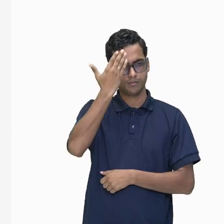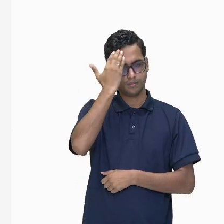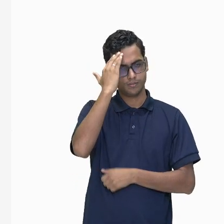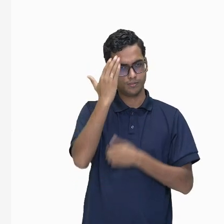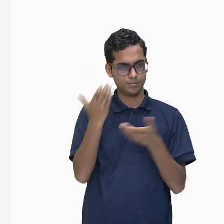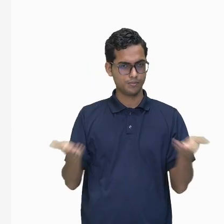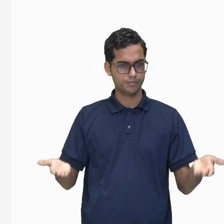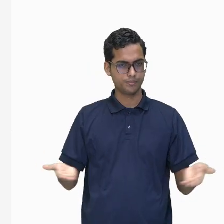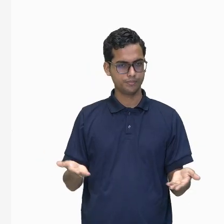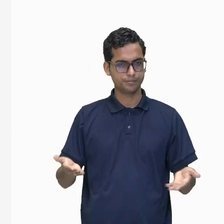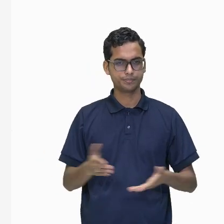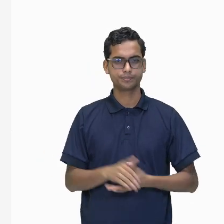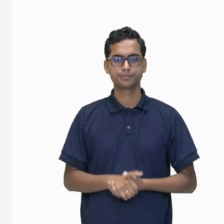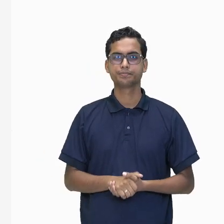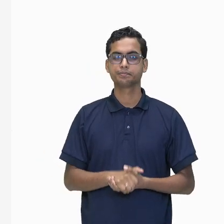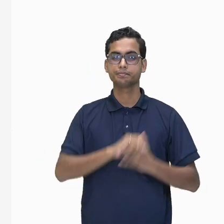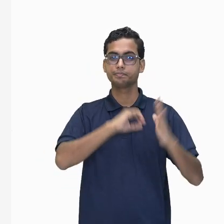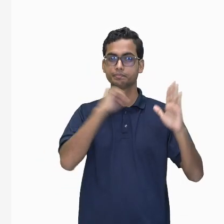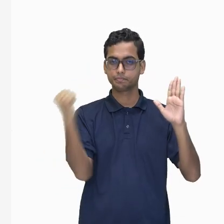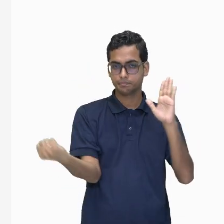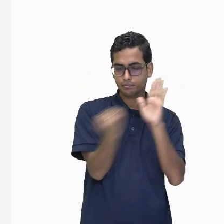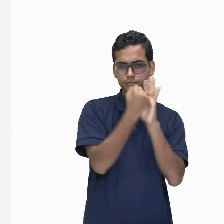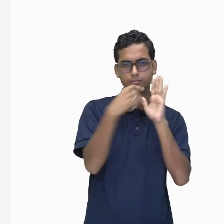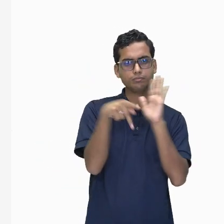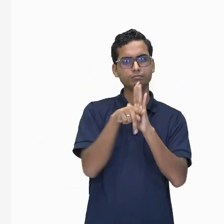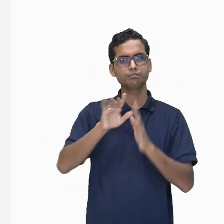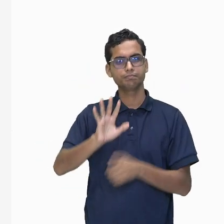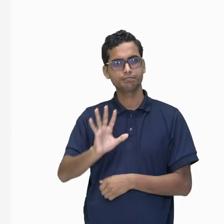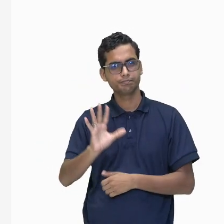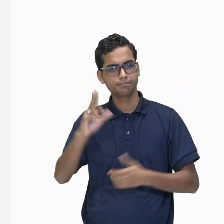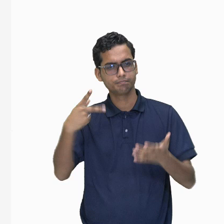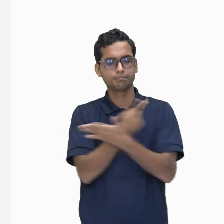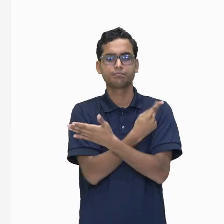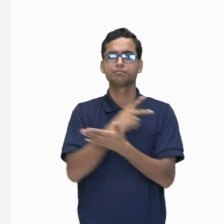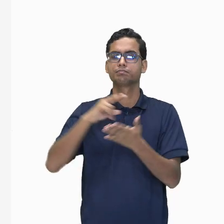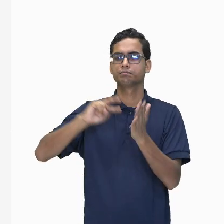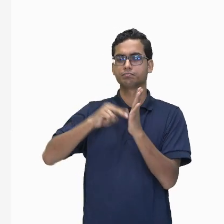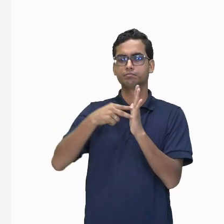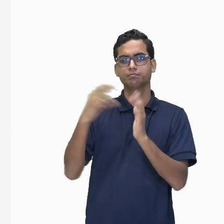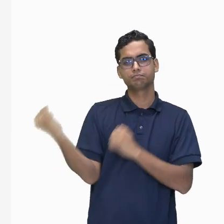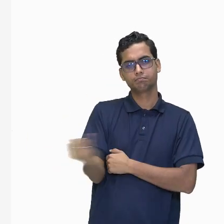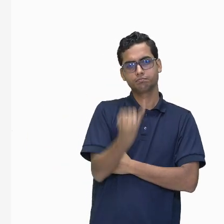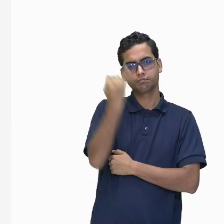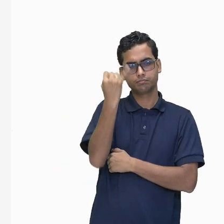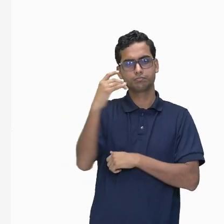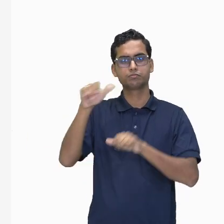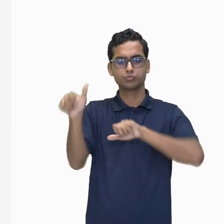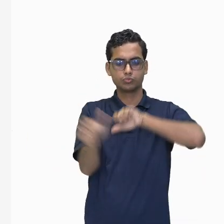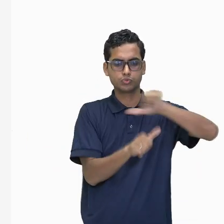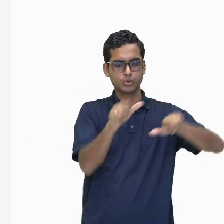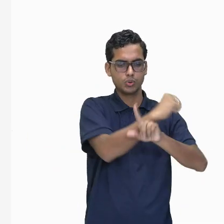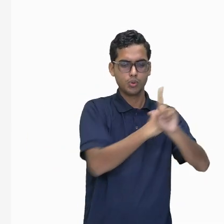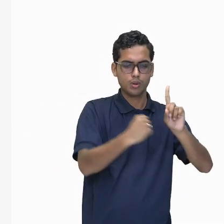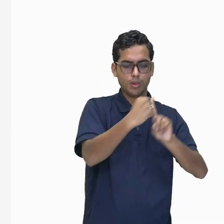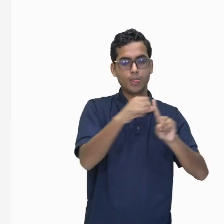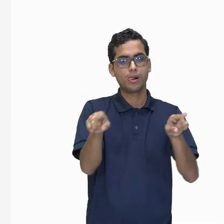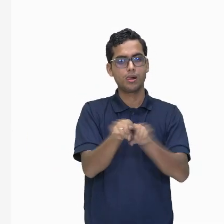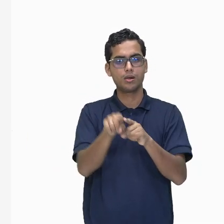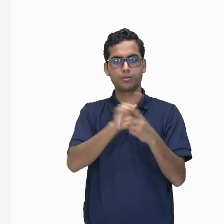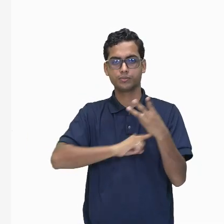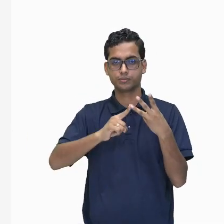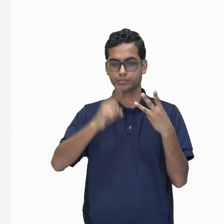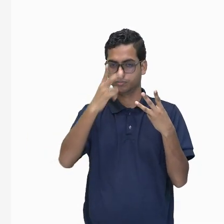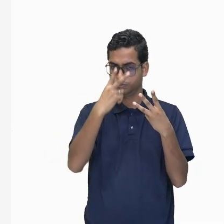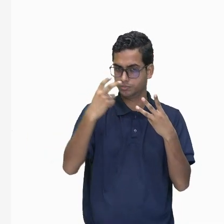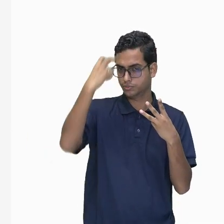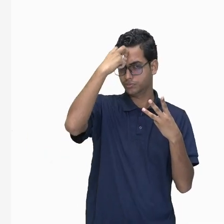por eventos significativos que transformam a sociedade e a cultura. Espera aí, professor,